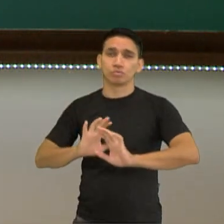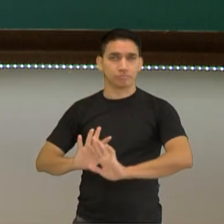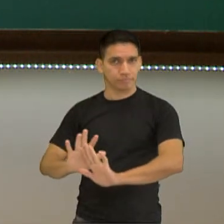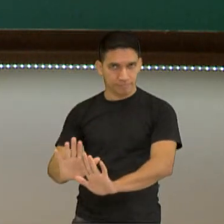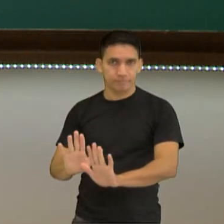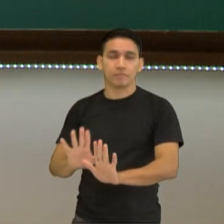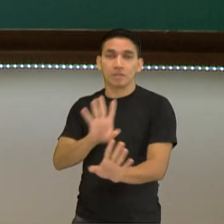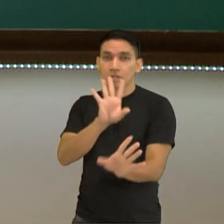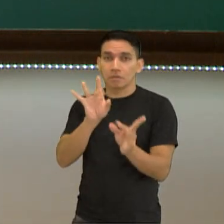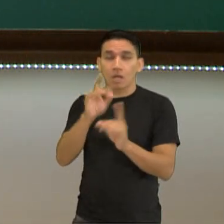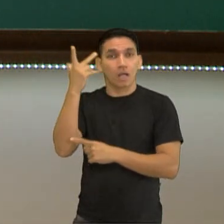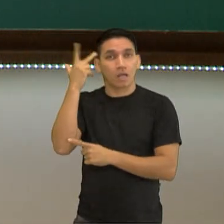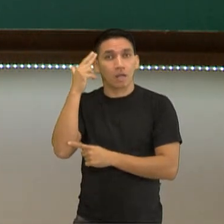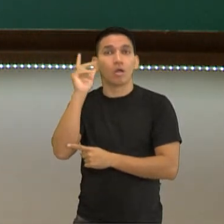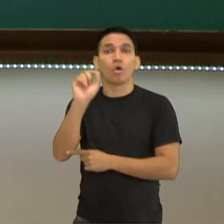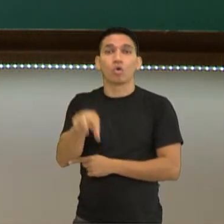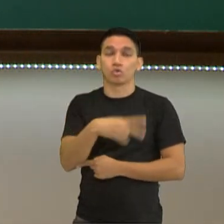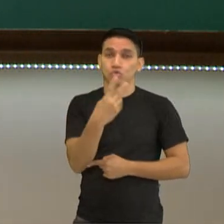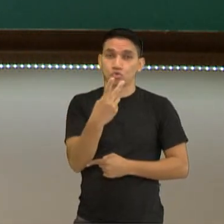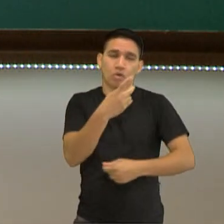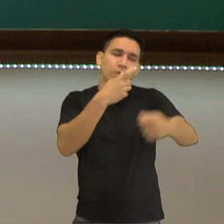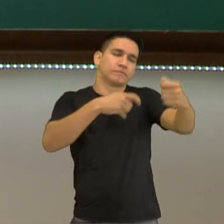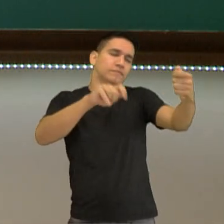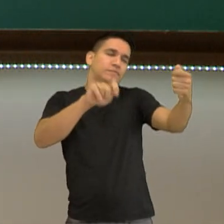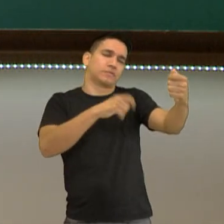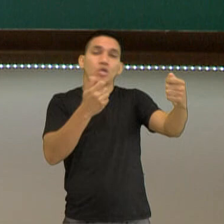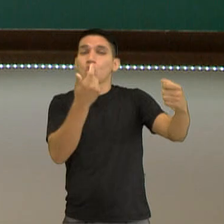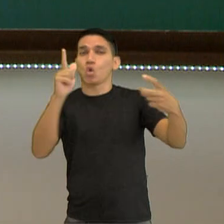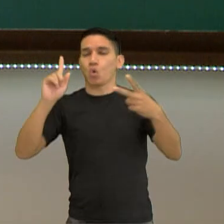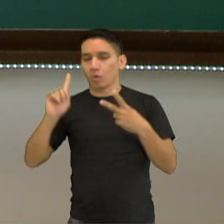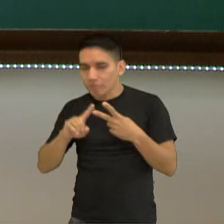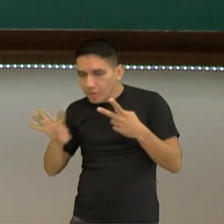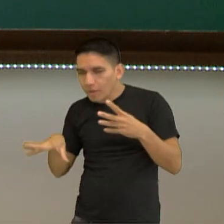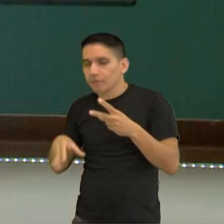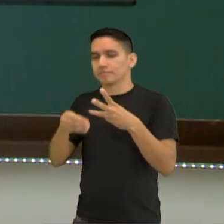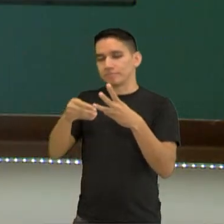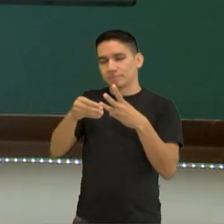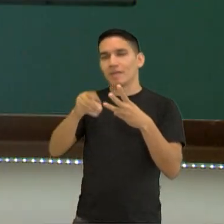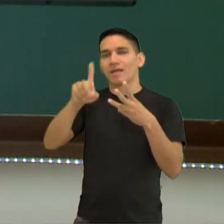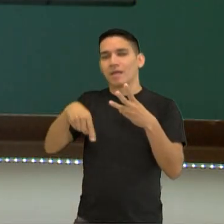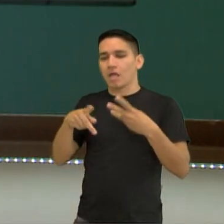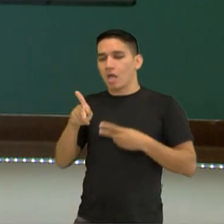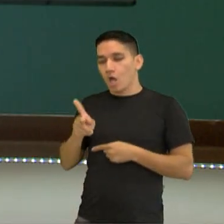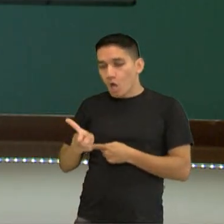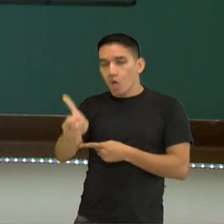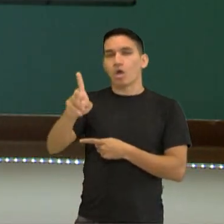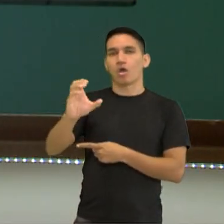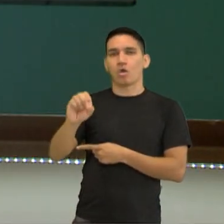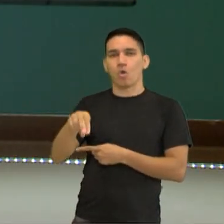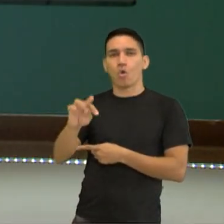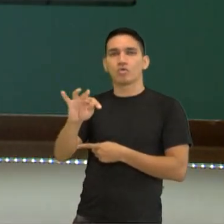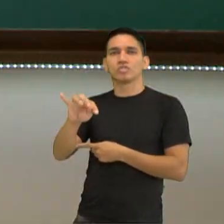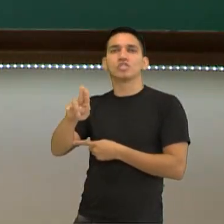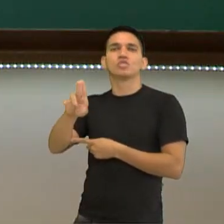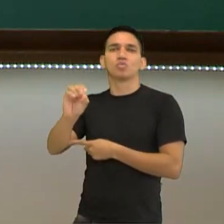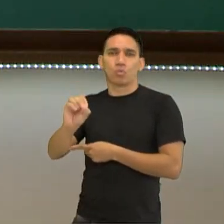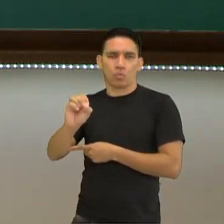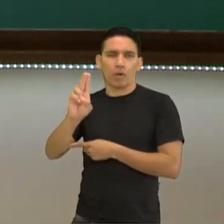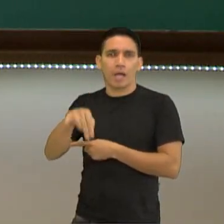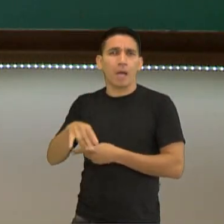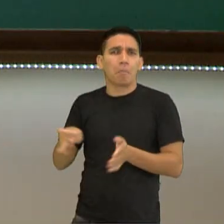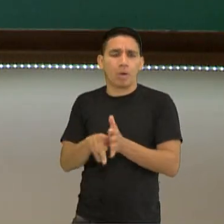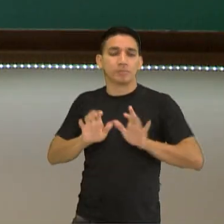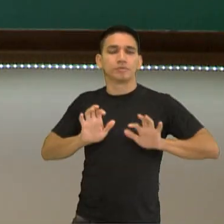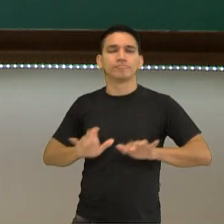Normalmente, 2 violinos e contínuo. Contínuo é um instrumento da tecla.